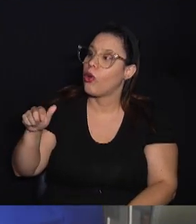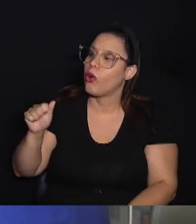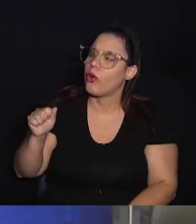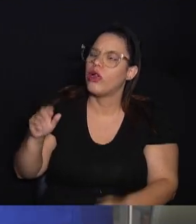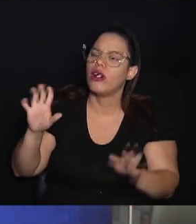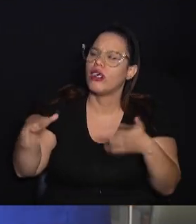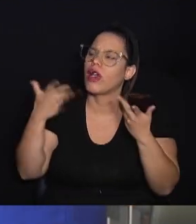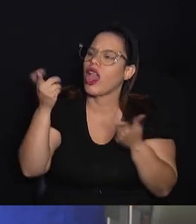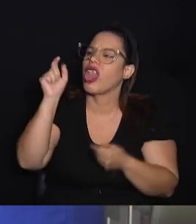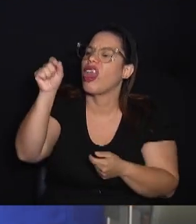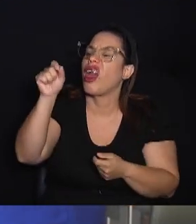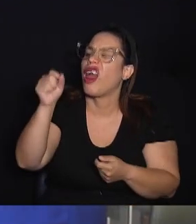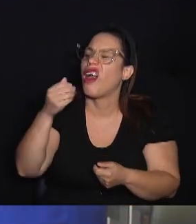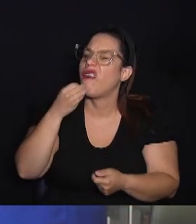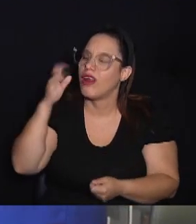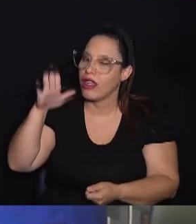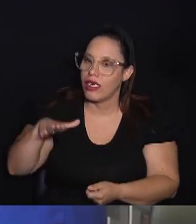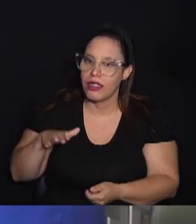você boa